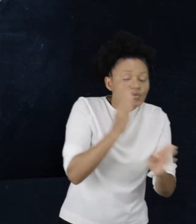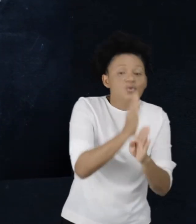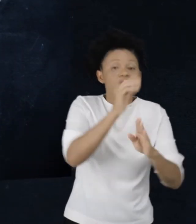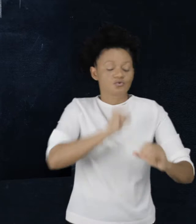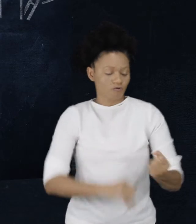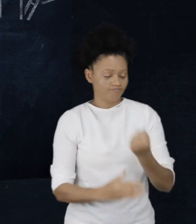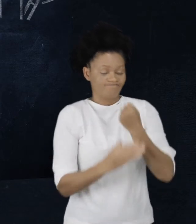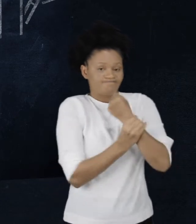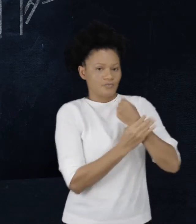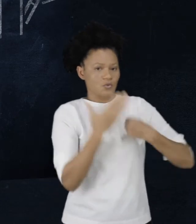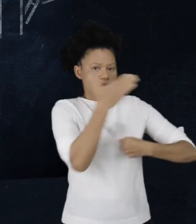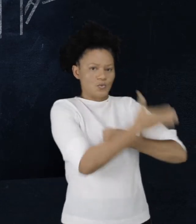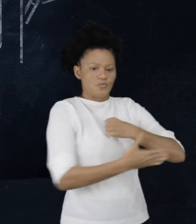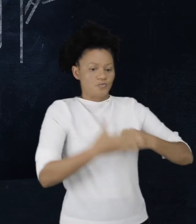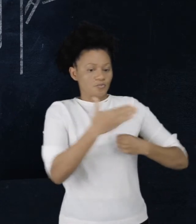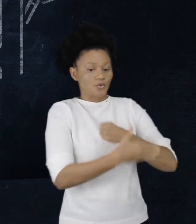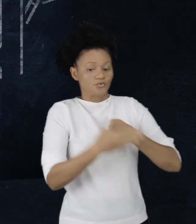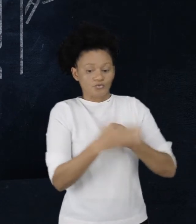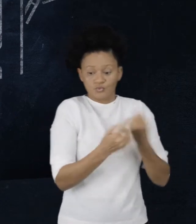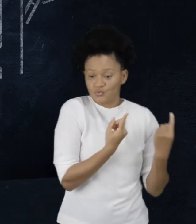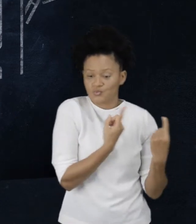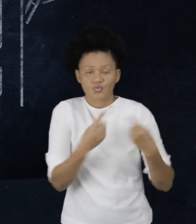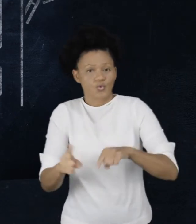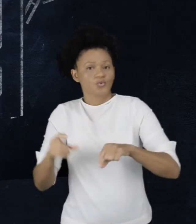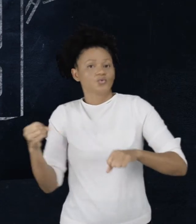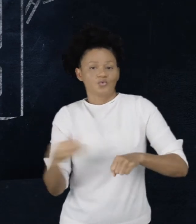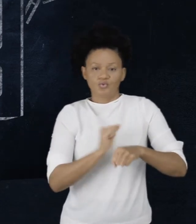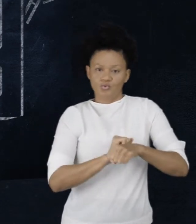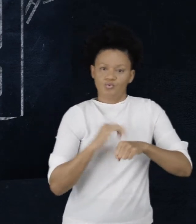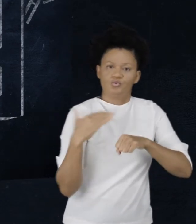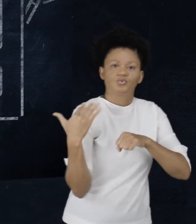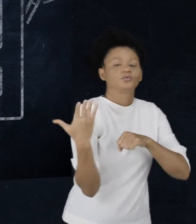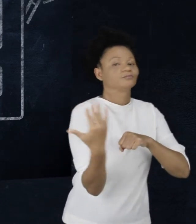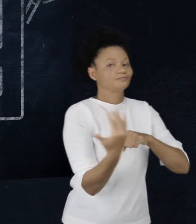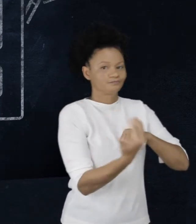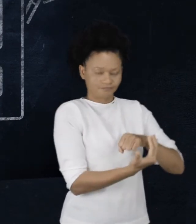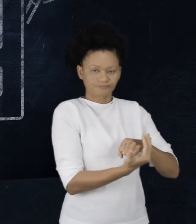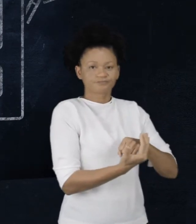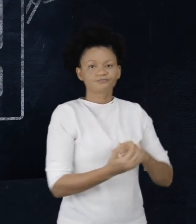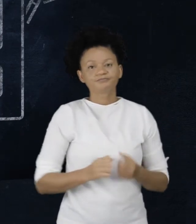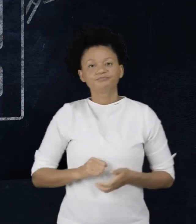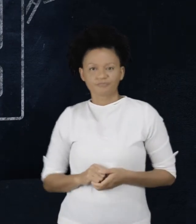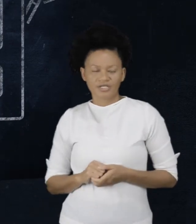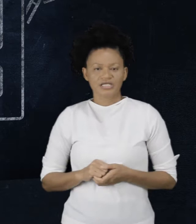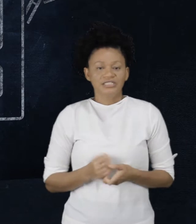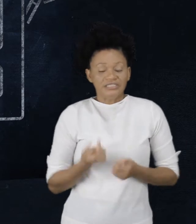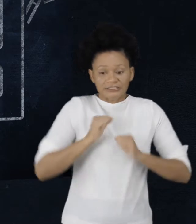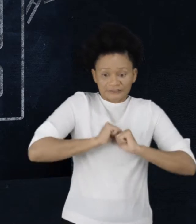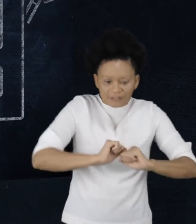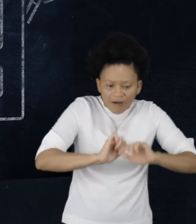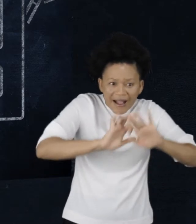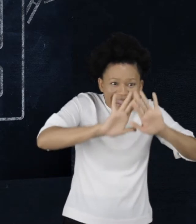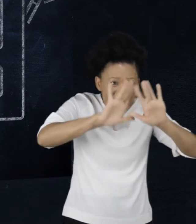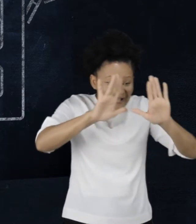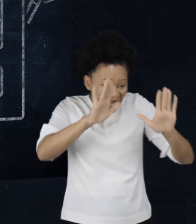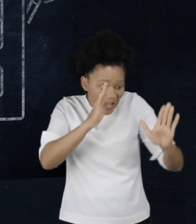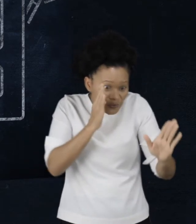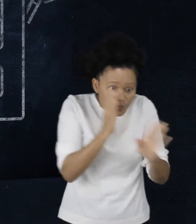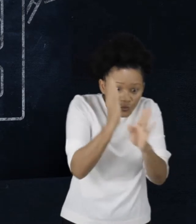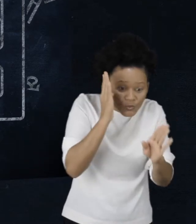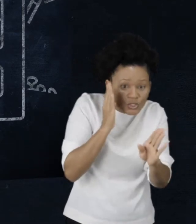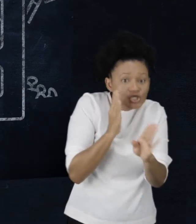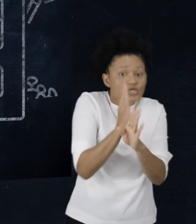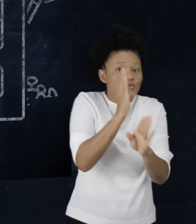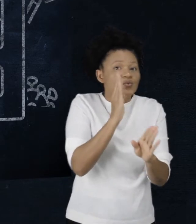anticorpos produzidos contra o novo coronavírus, também chamados de imunoglobulinas. A sensibilidade do teste depende